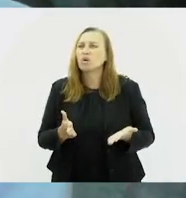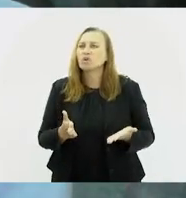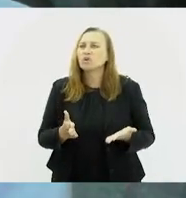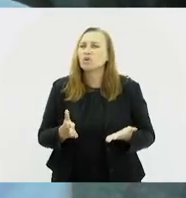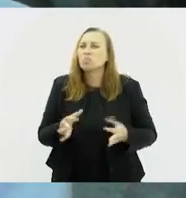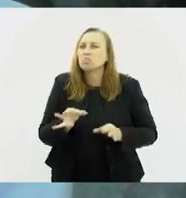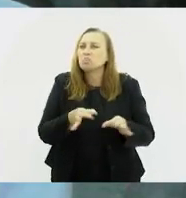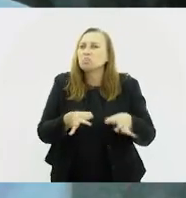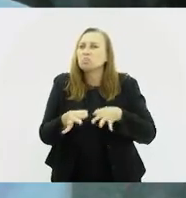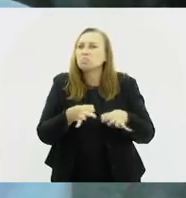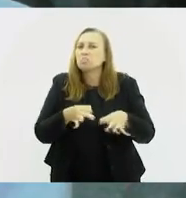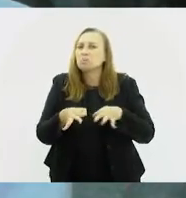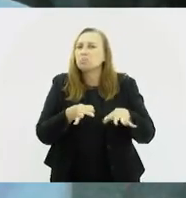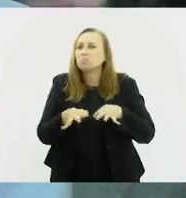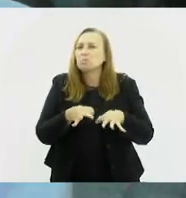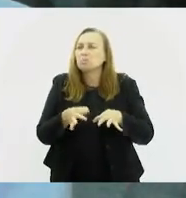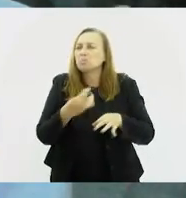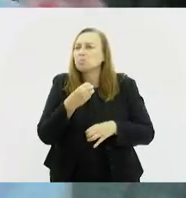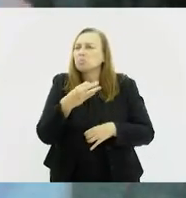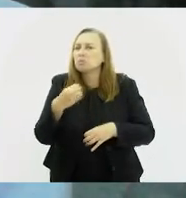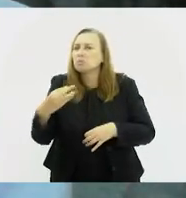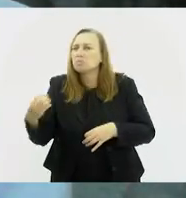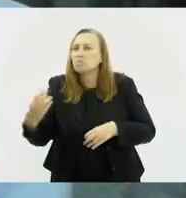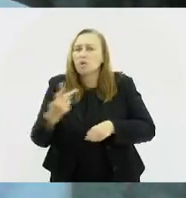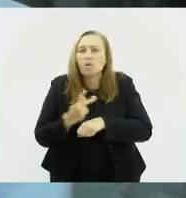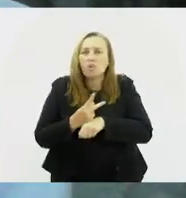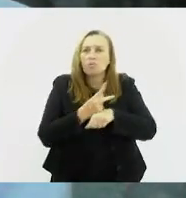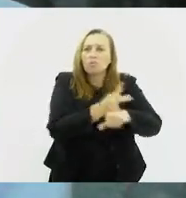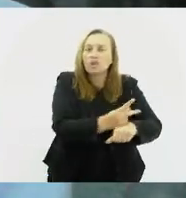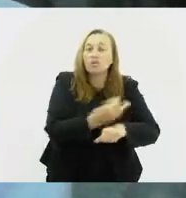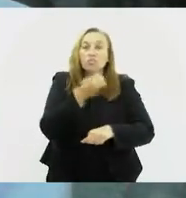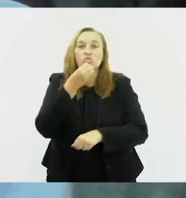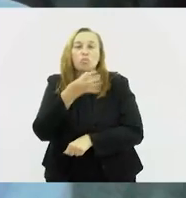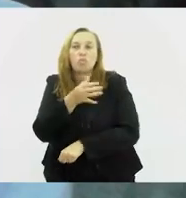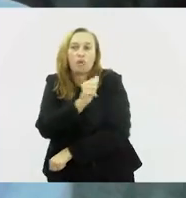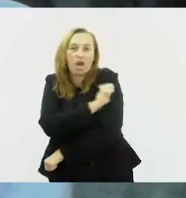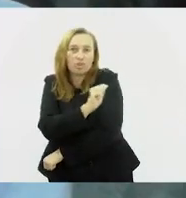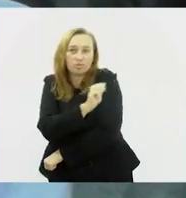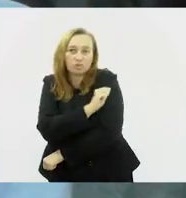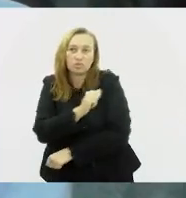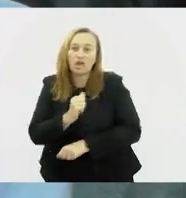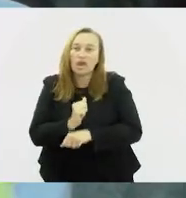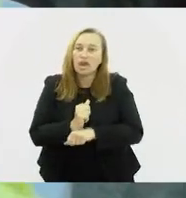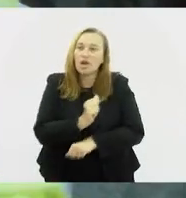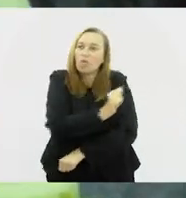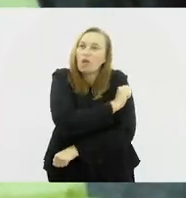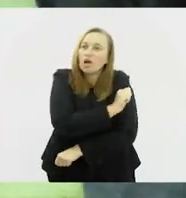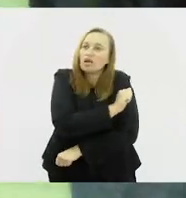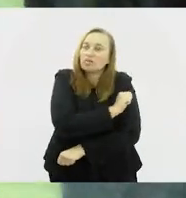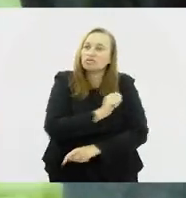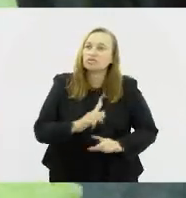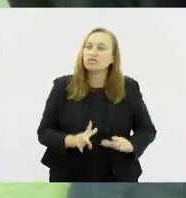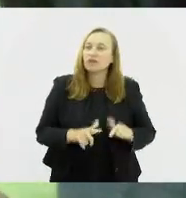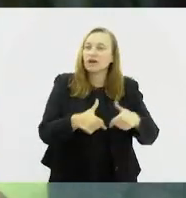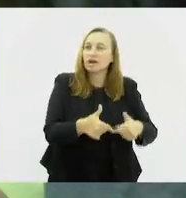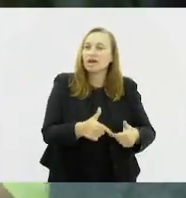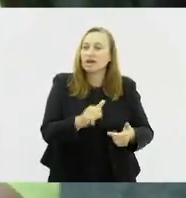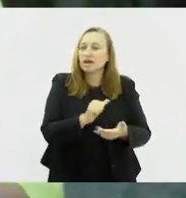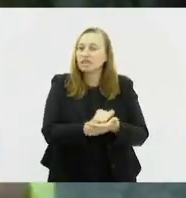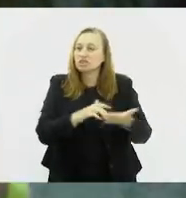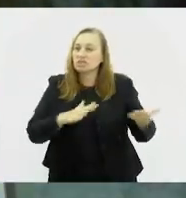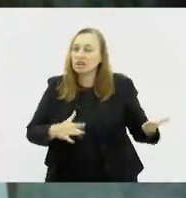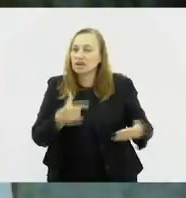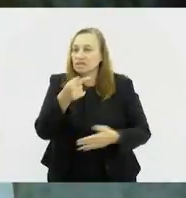da viagem? A viagem é um prêmio para o bom aluno. É aquele aluno que participa da atividade com